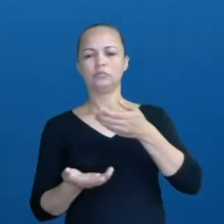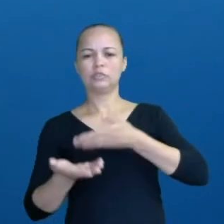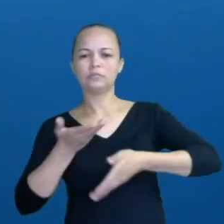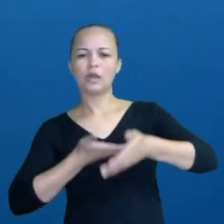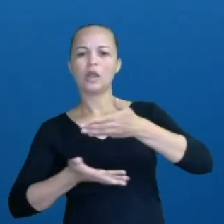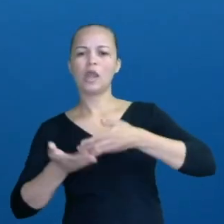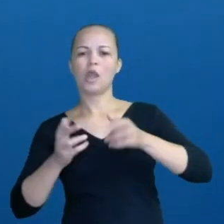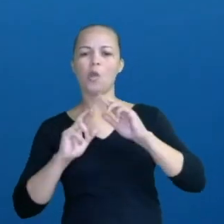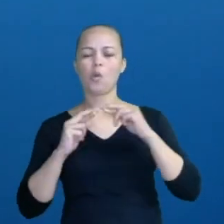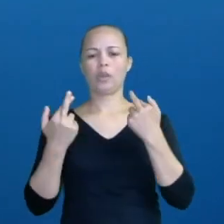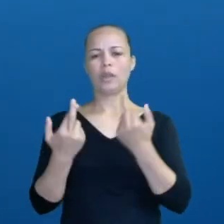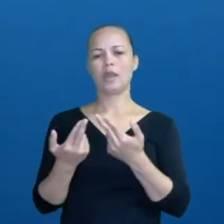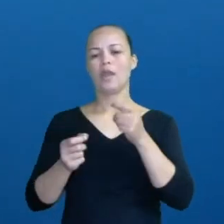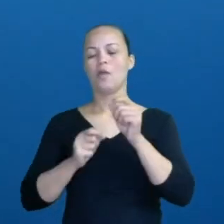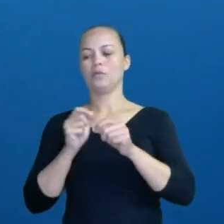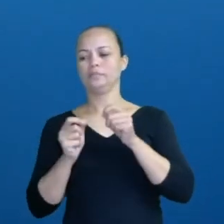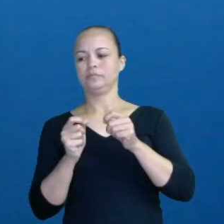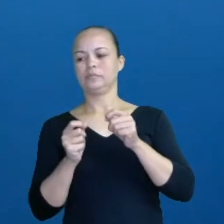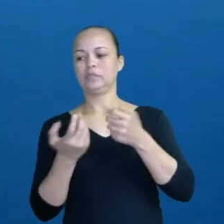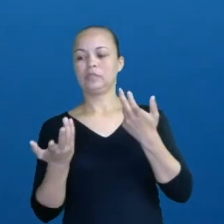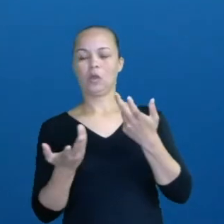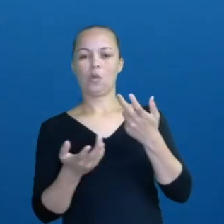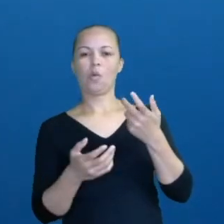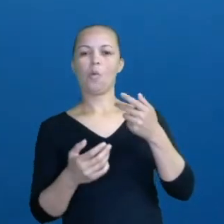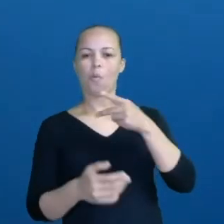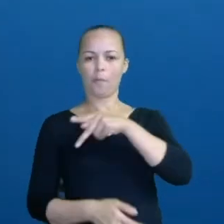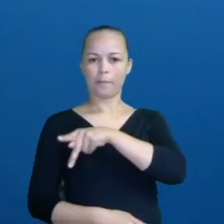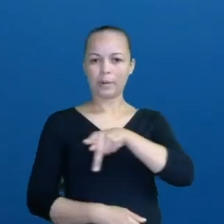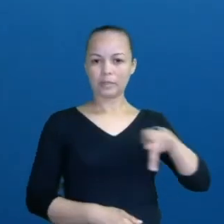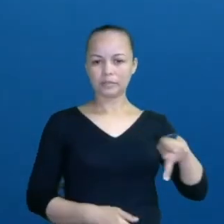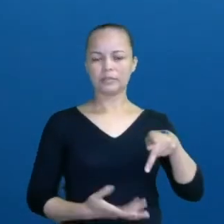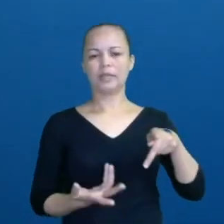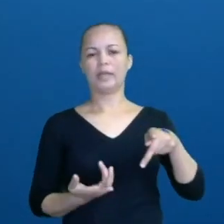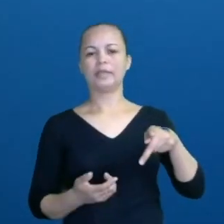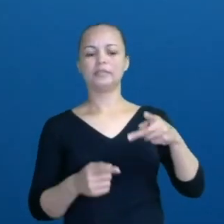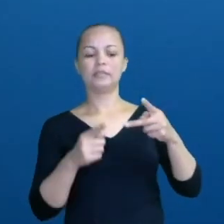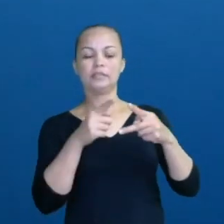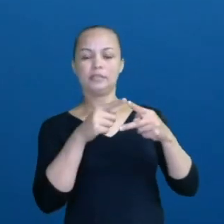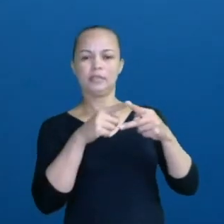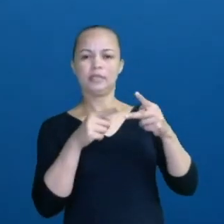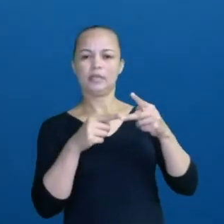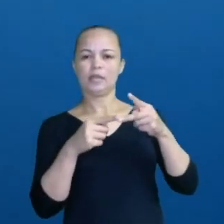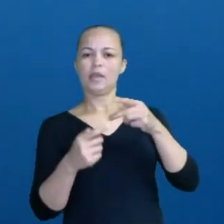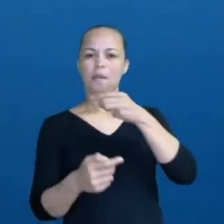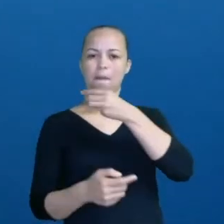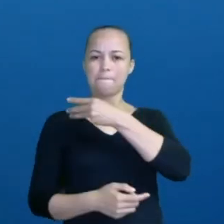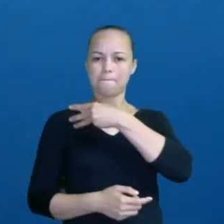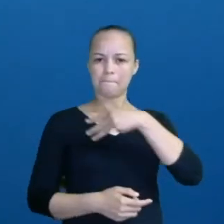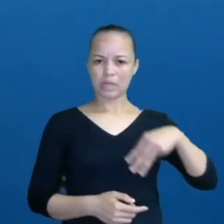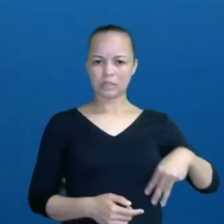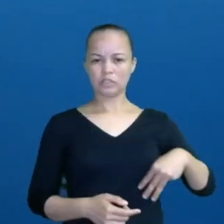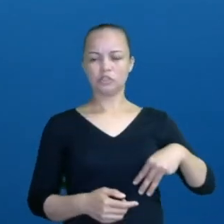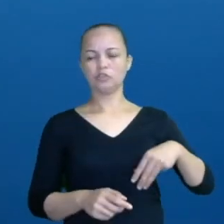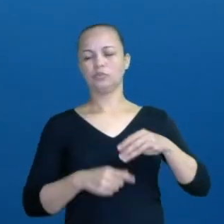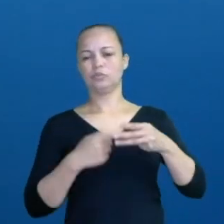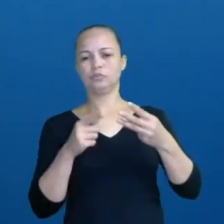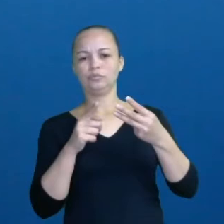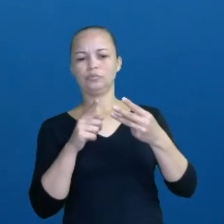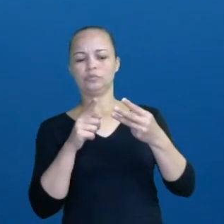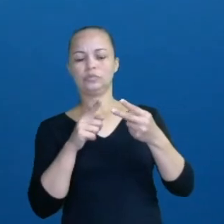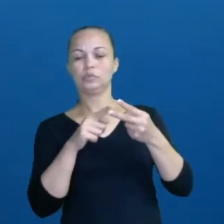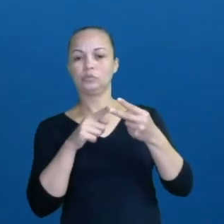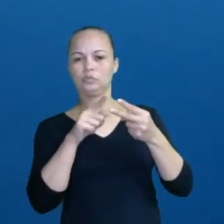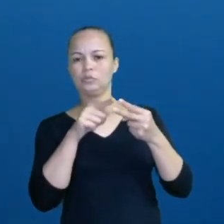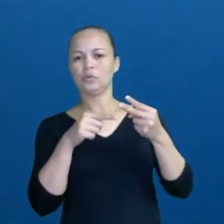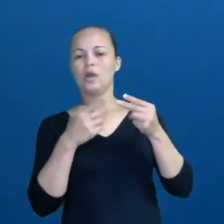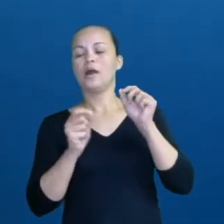por dois núcleos. O presidente é o primeiro núcleo e o outro núcleo, seus ministros. E aqui aparece a conjunção